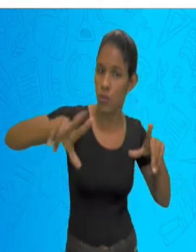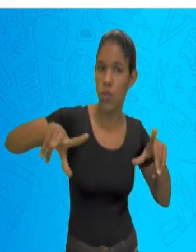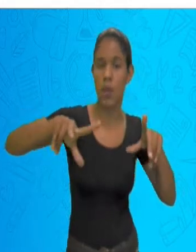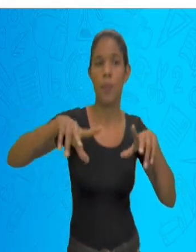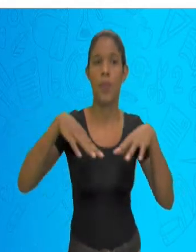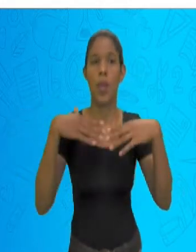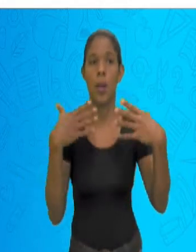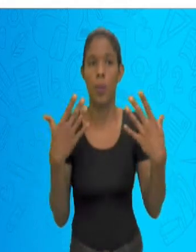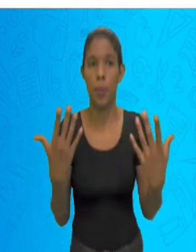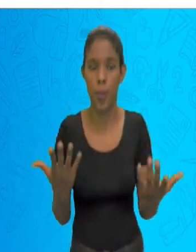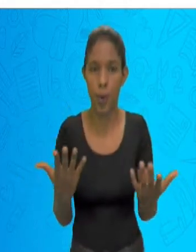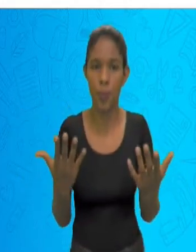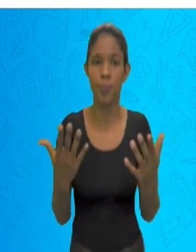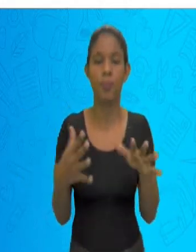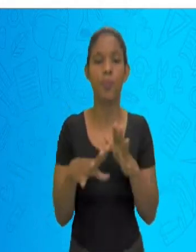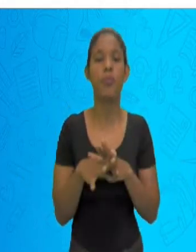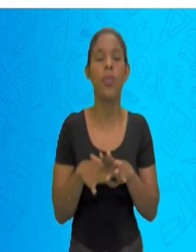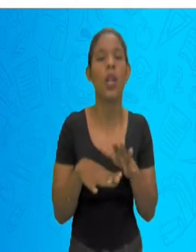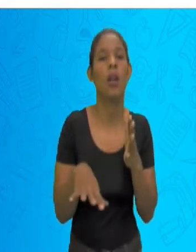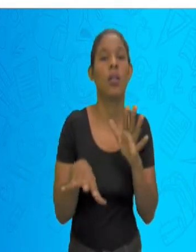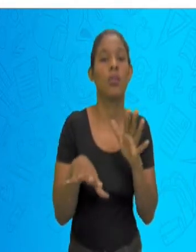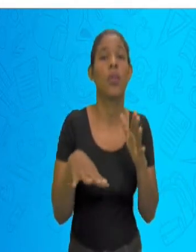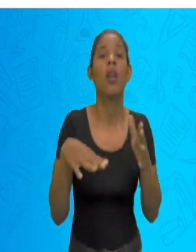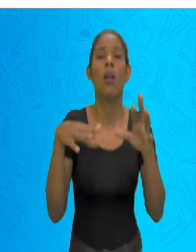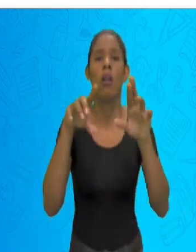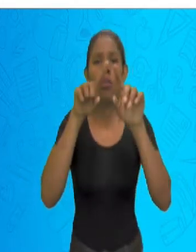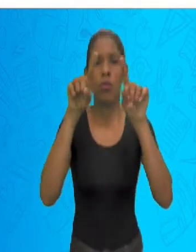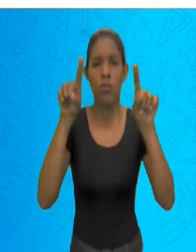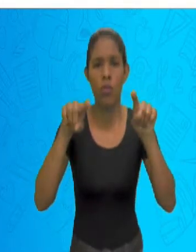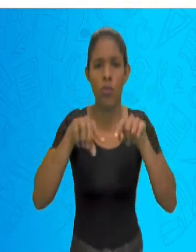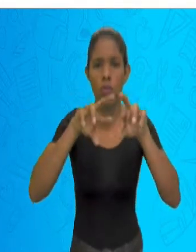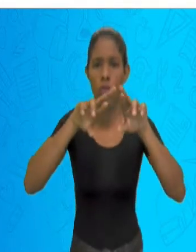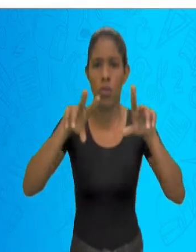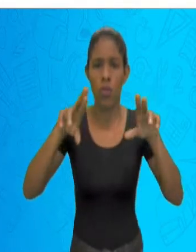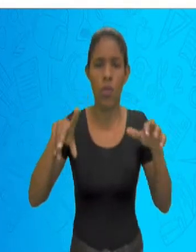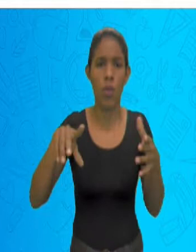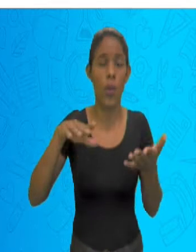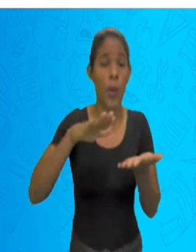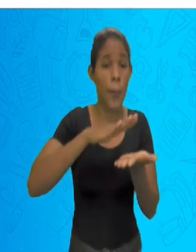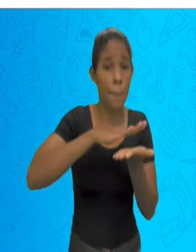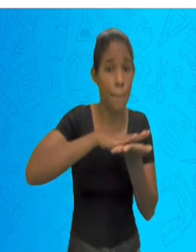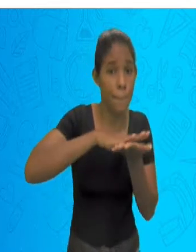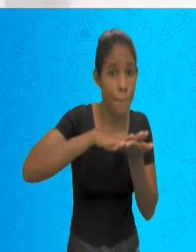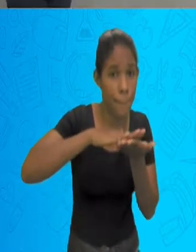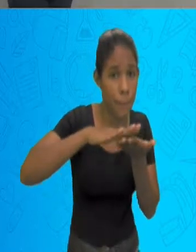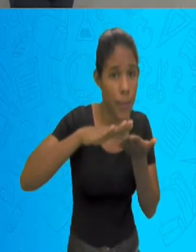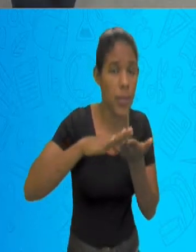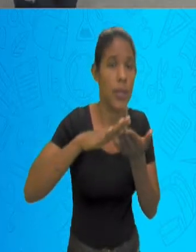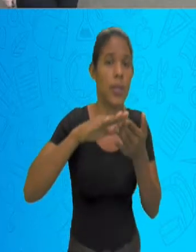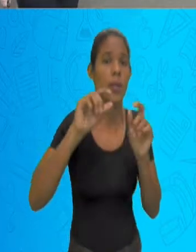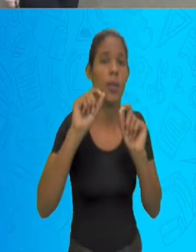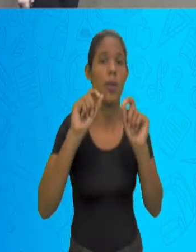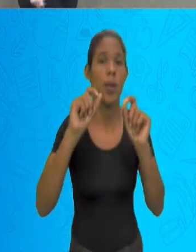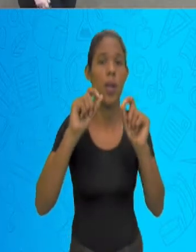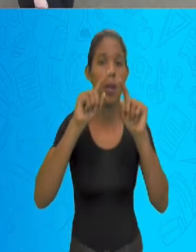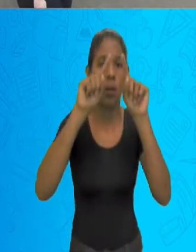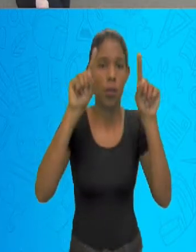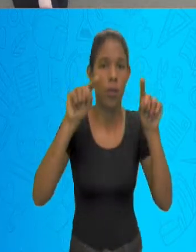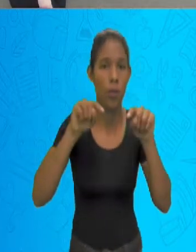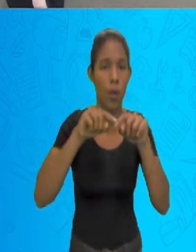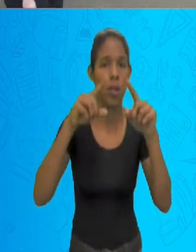as formas geométricas formadas por superfícies planas, essas que nós acabamos de ler.